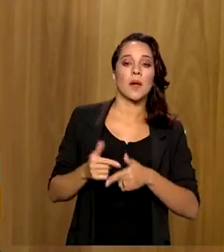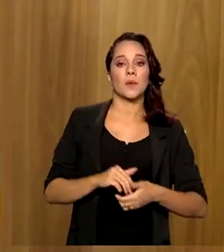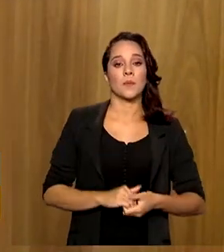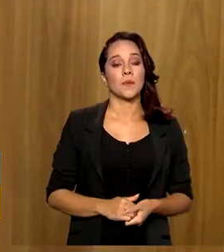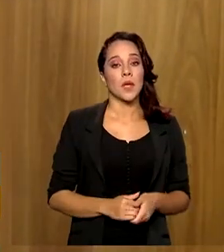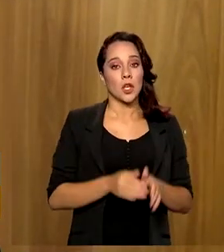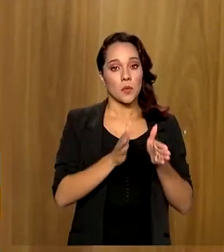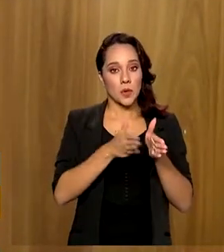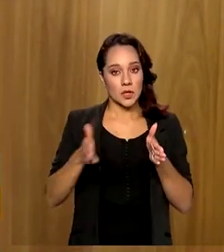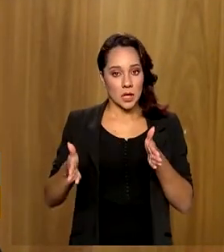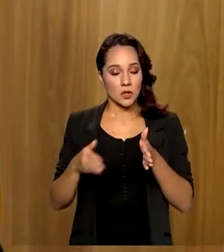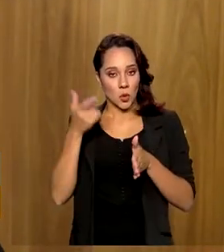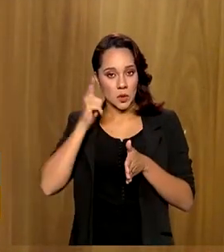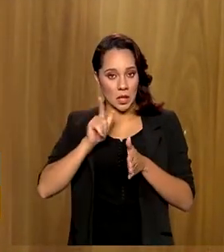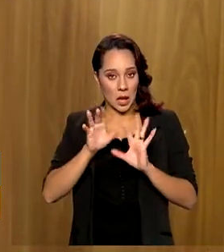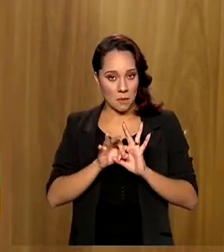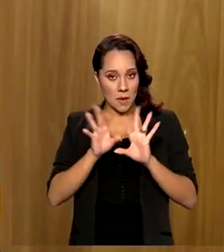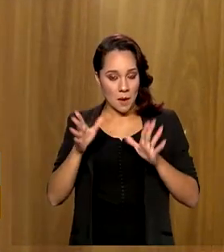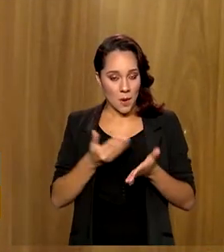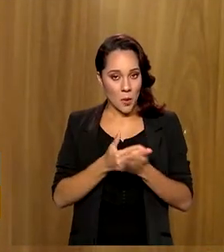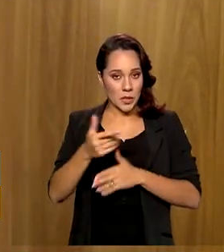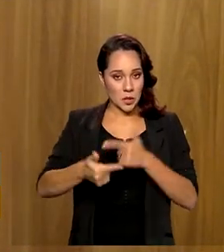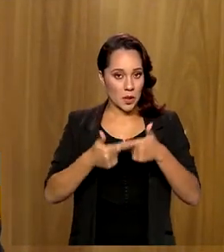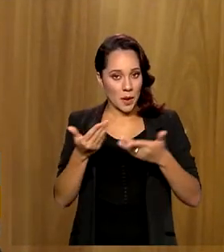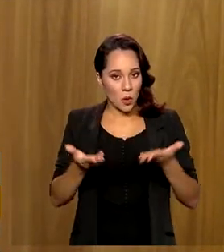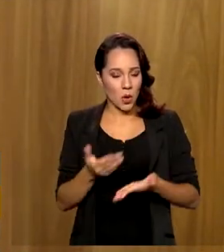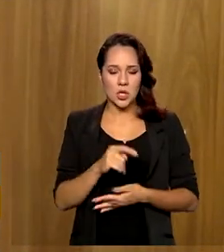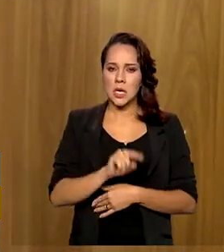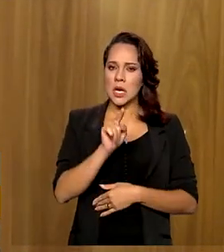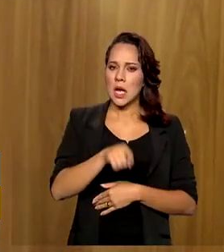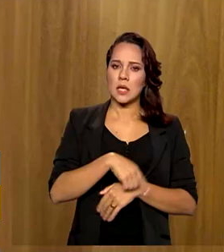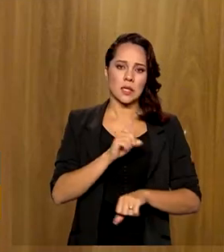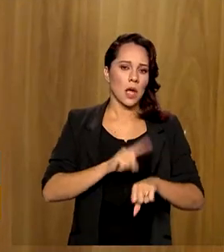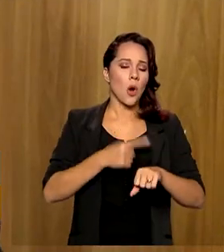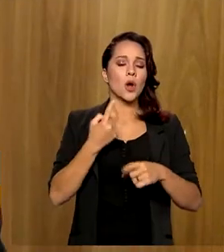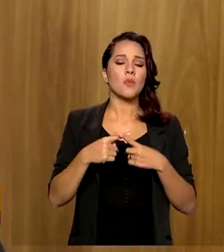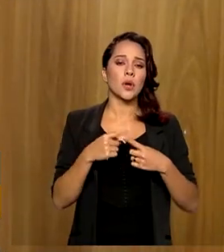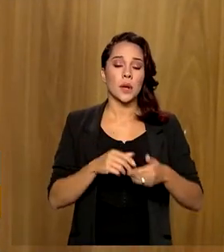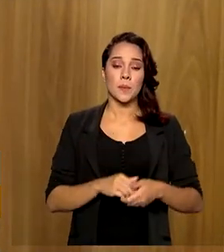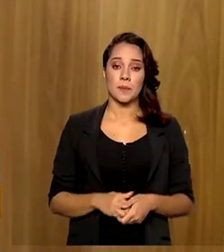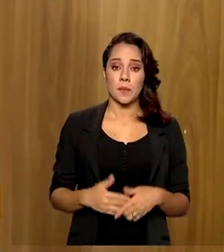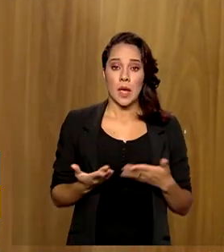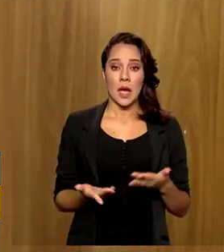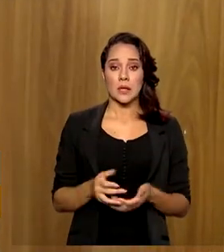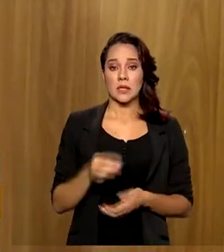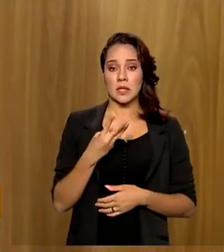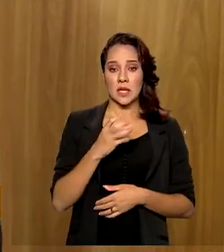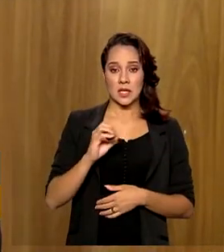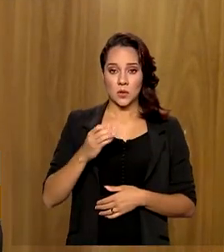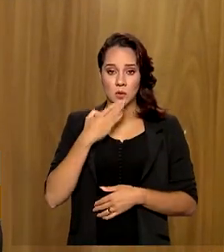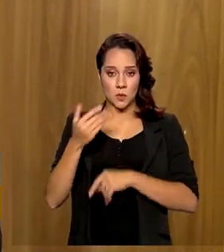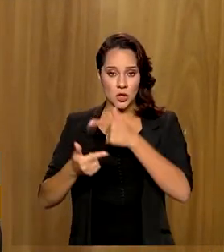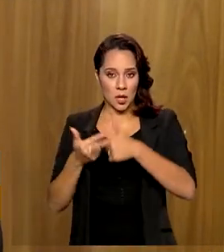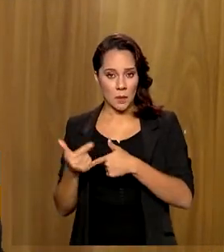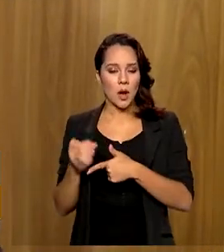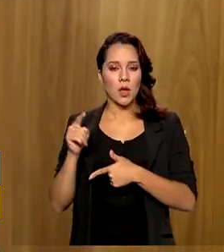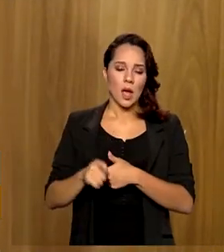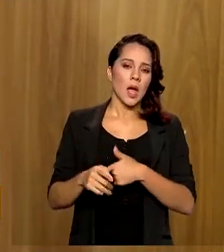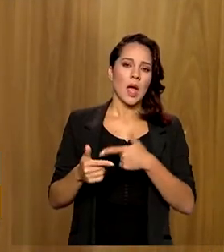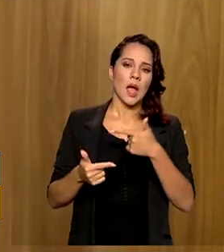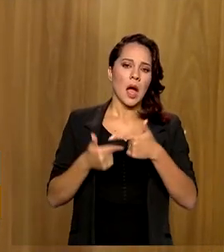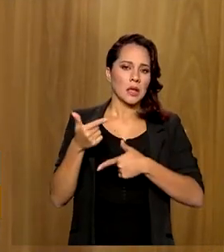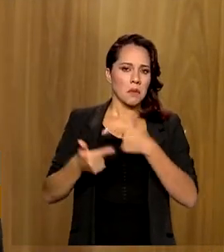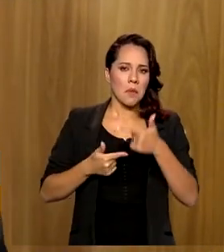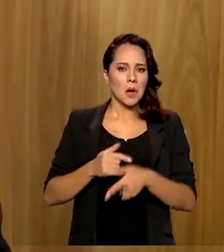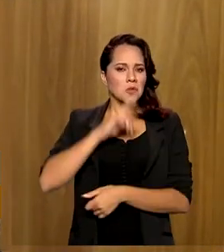processo de licenciamento para o início das atividades hoje é praticamente automático. Por quê? Porque essas 300 atividades são consideradas atividades de baixo